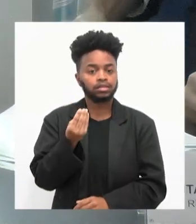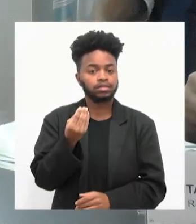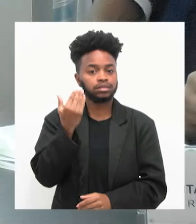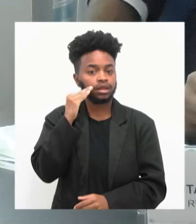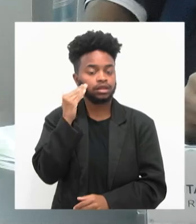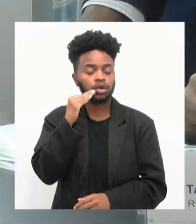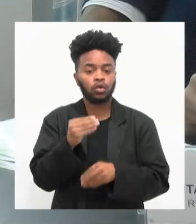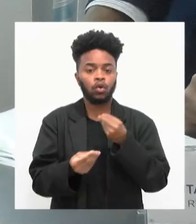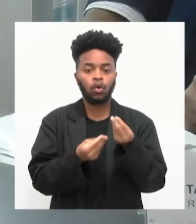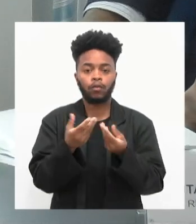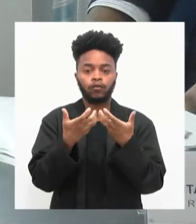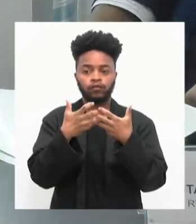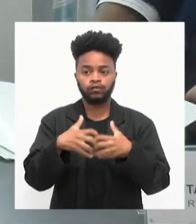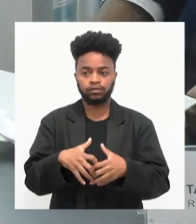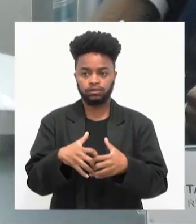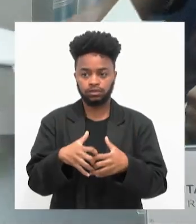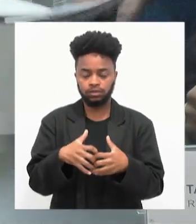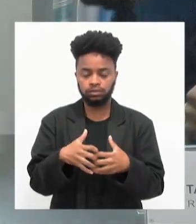funciona